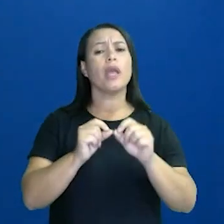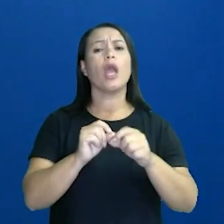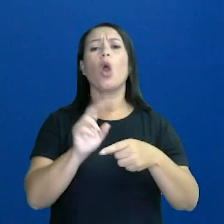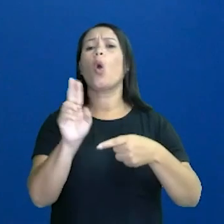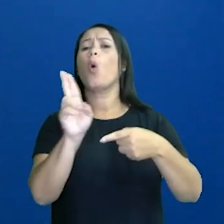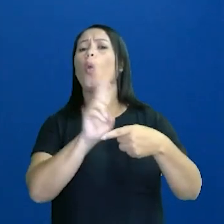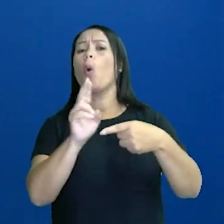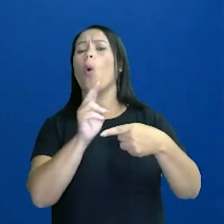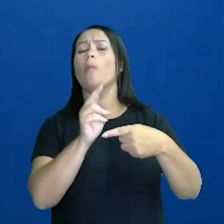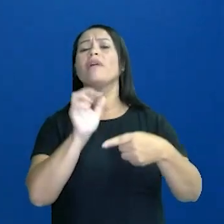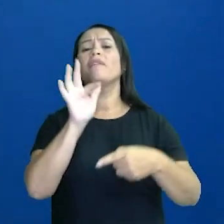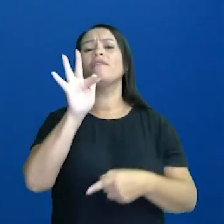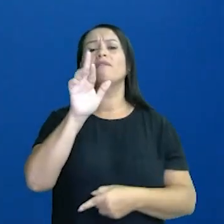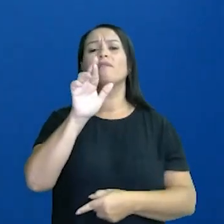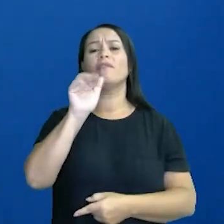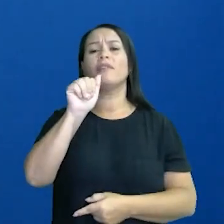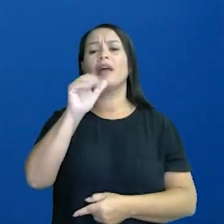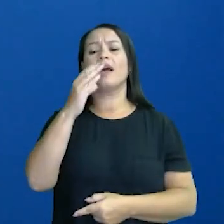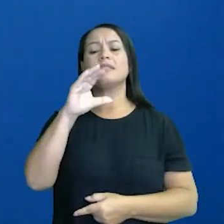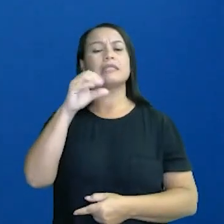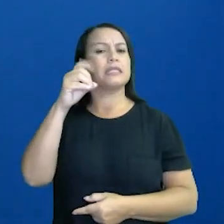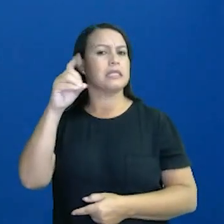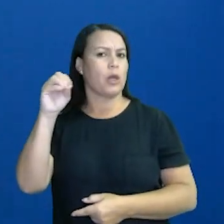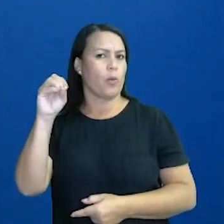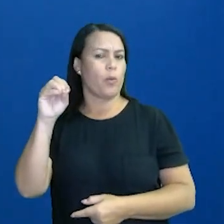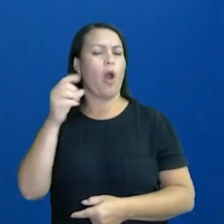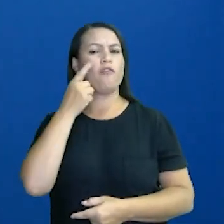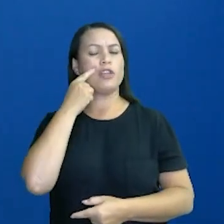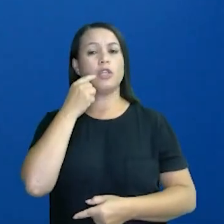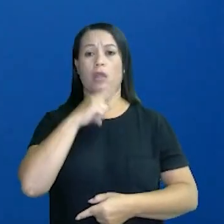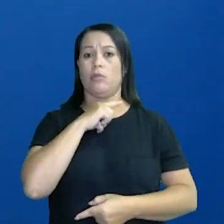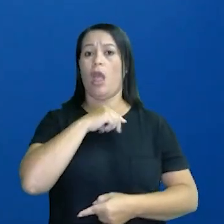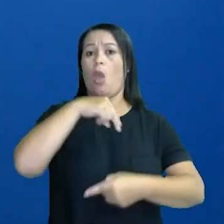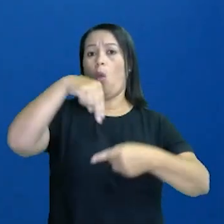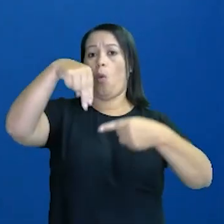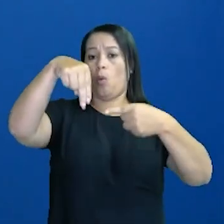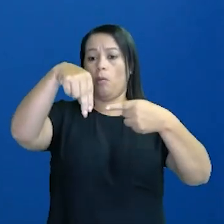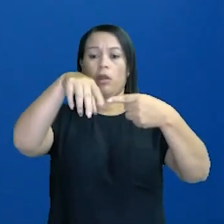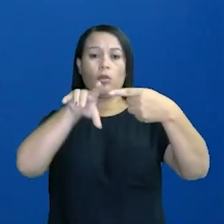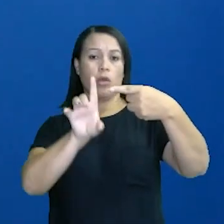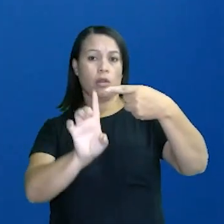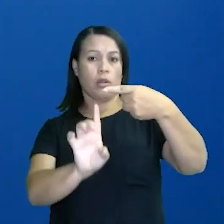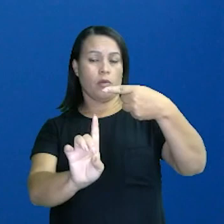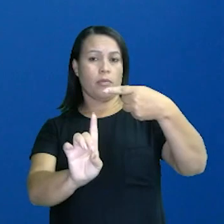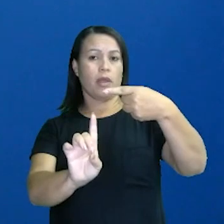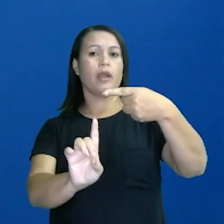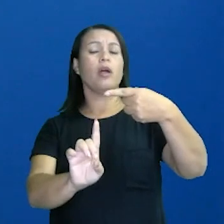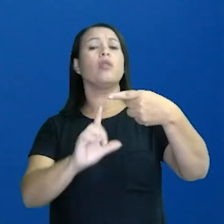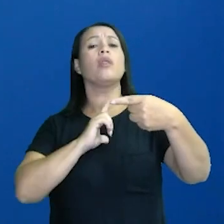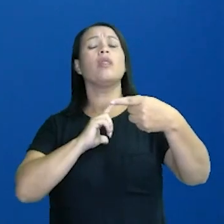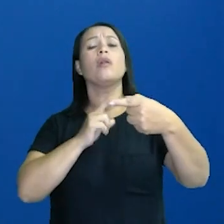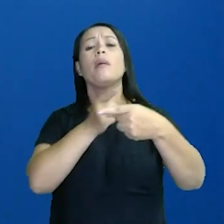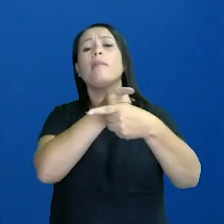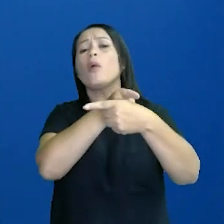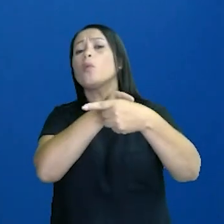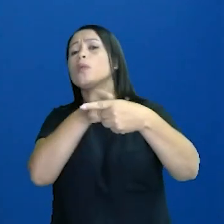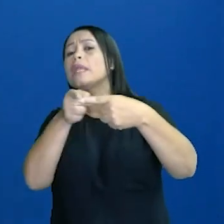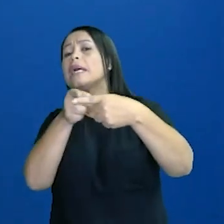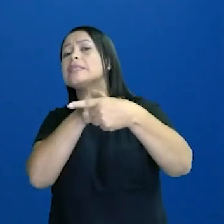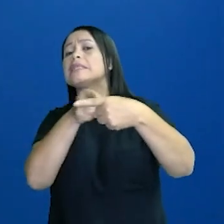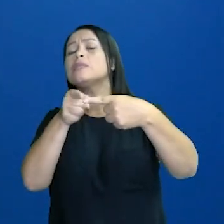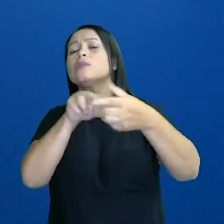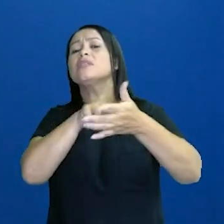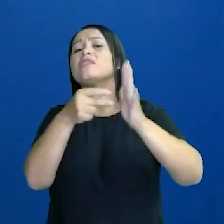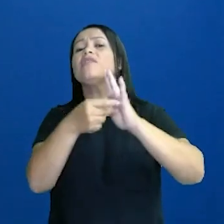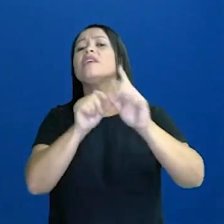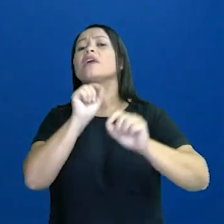nome de fração. Aqui eu tenho, ó, o numerador, tenho o denominador e esse tracinho que fica aqui, ó, nós chamamos